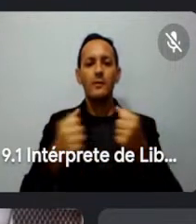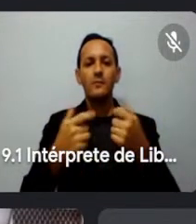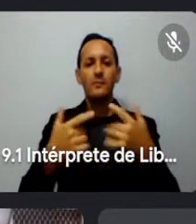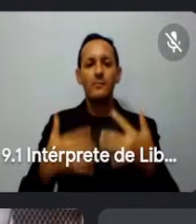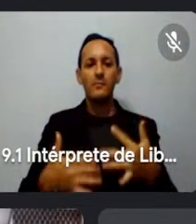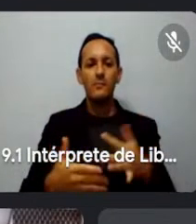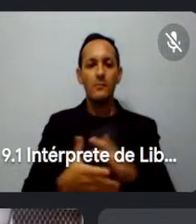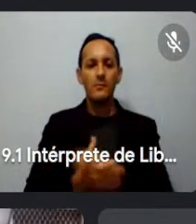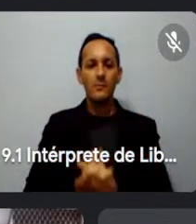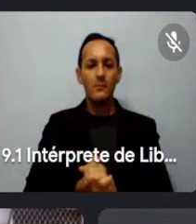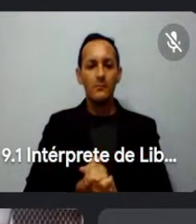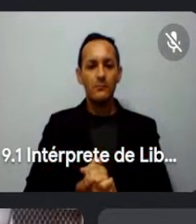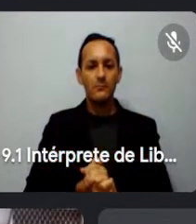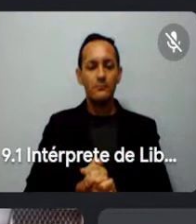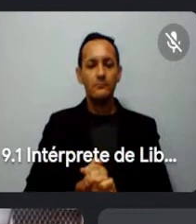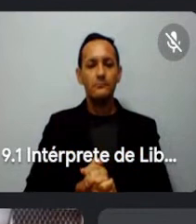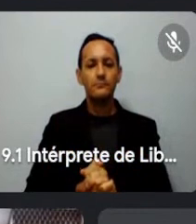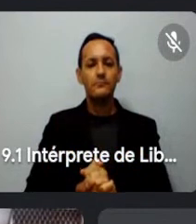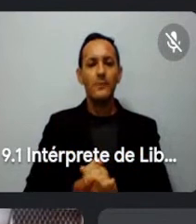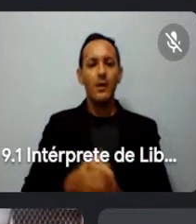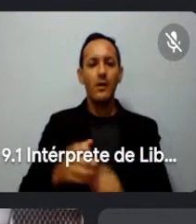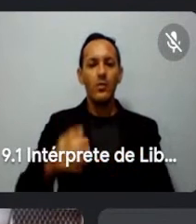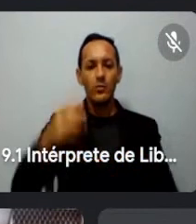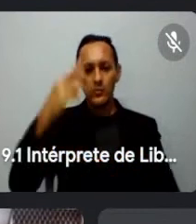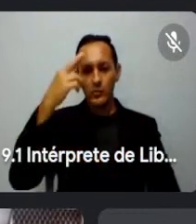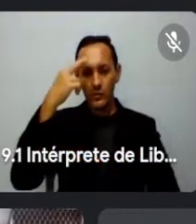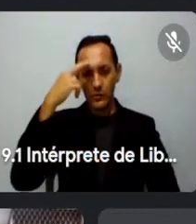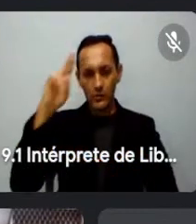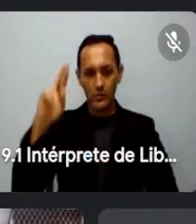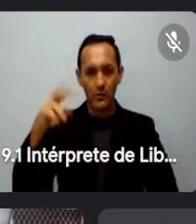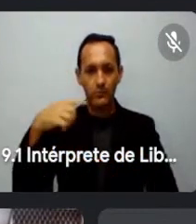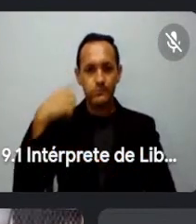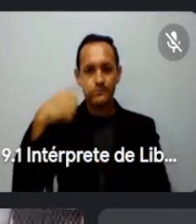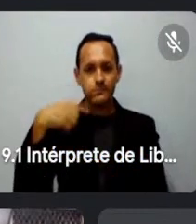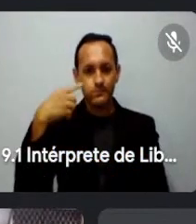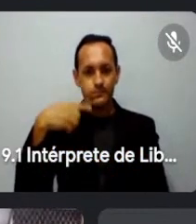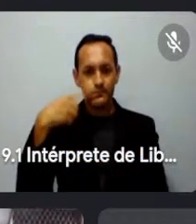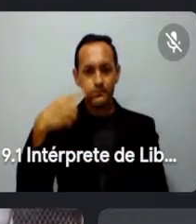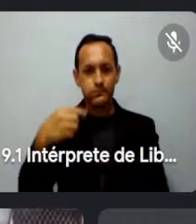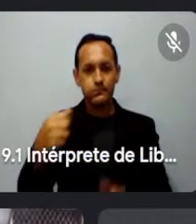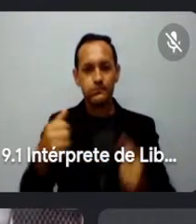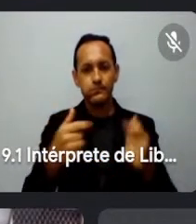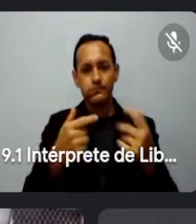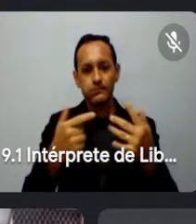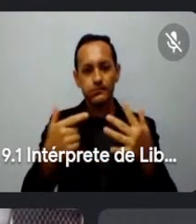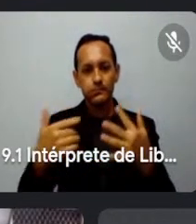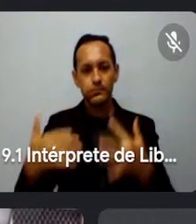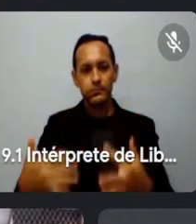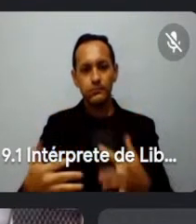foi manifestado pelos foram advogado A Tribuna né a contradição é